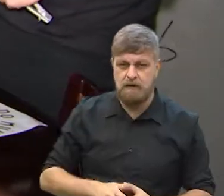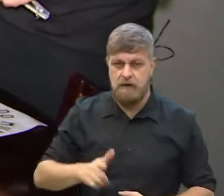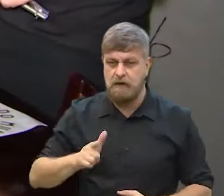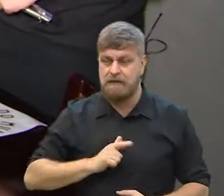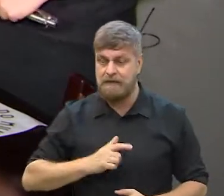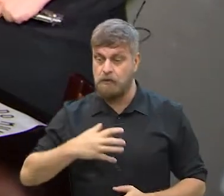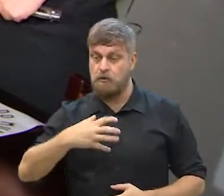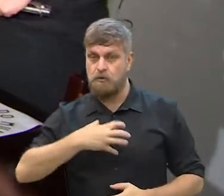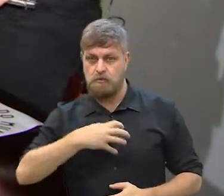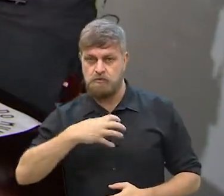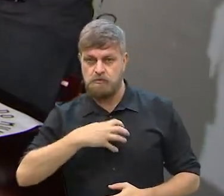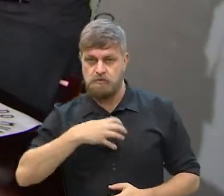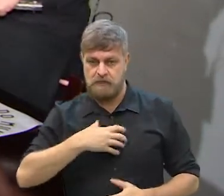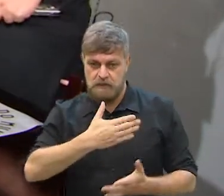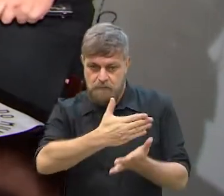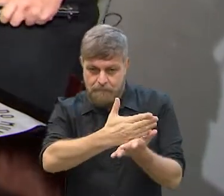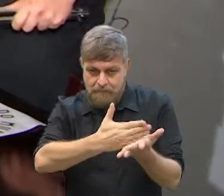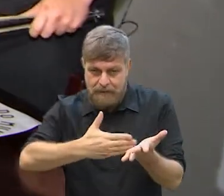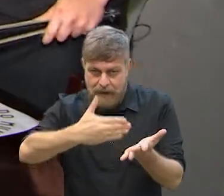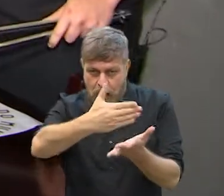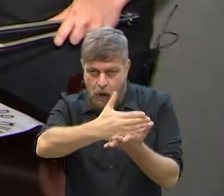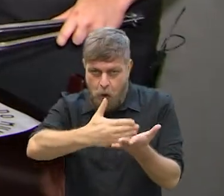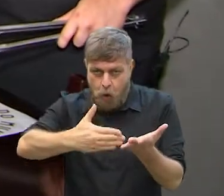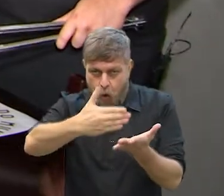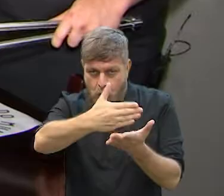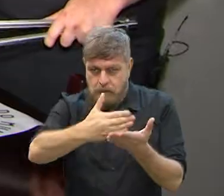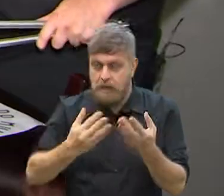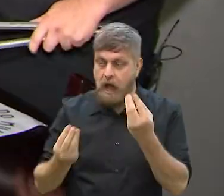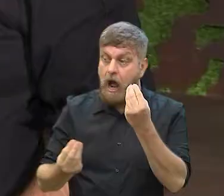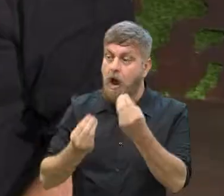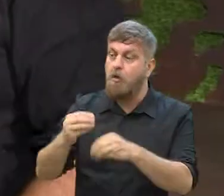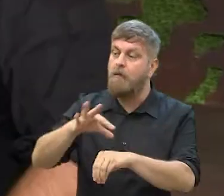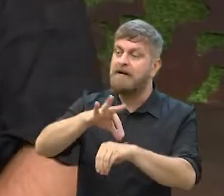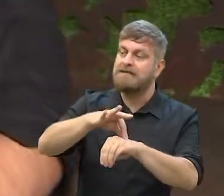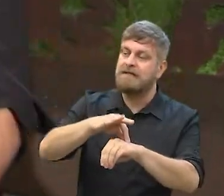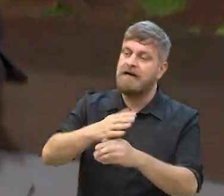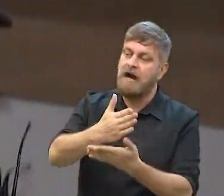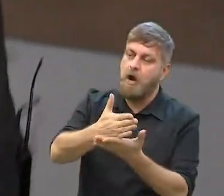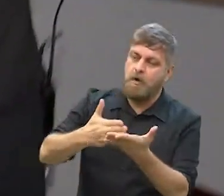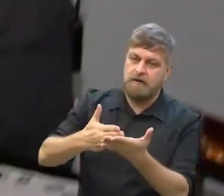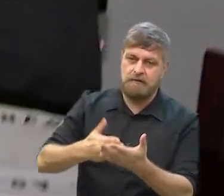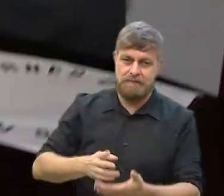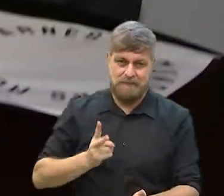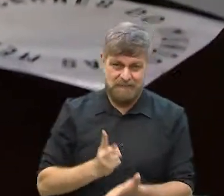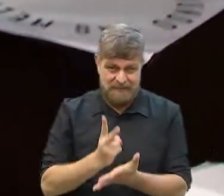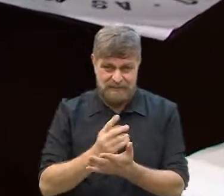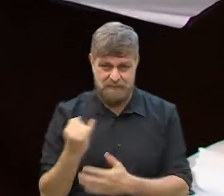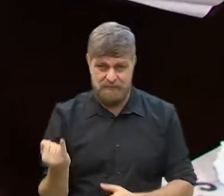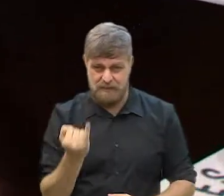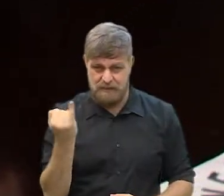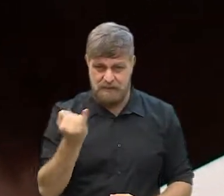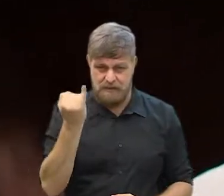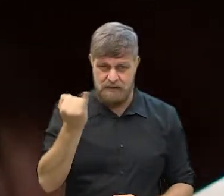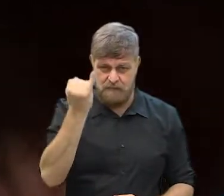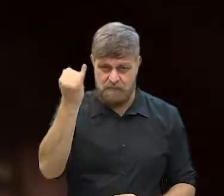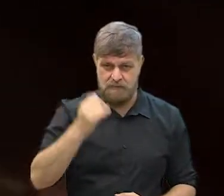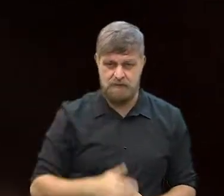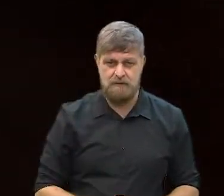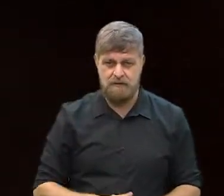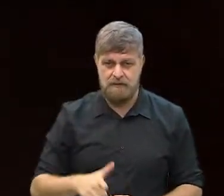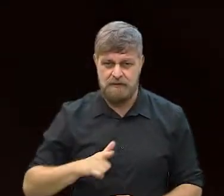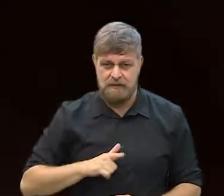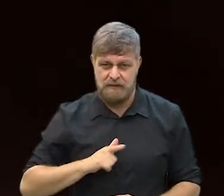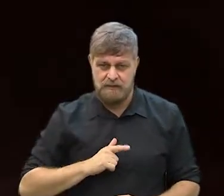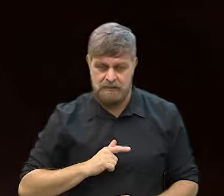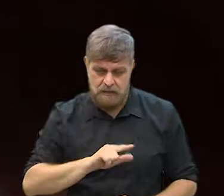aí também segredinho na questão do corte, né? Sim. Como é que se corta uma carne? Sempre é importante tu escolher